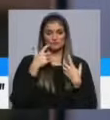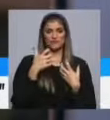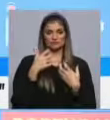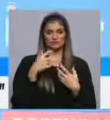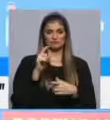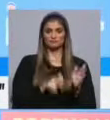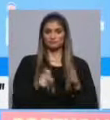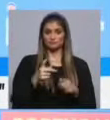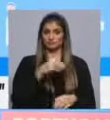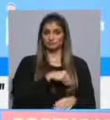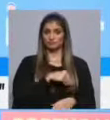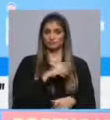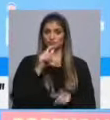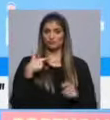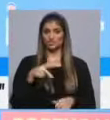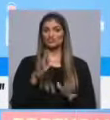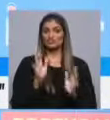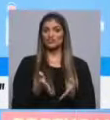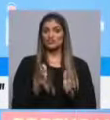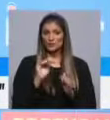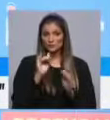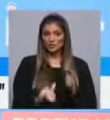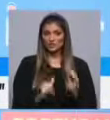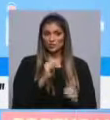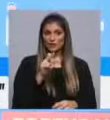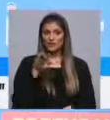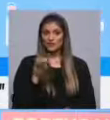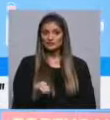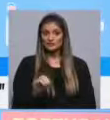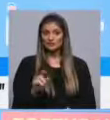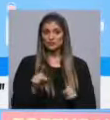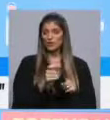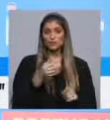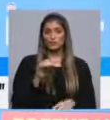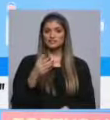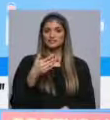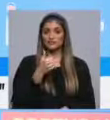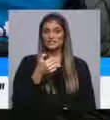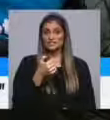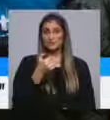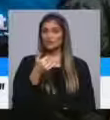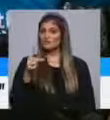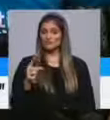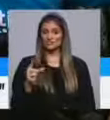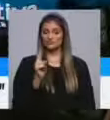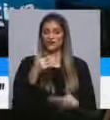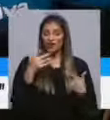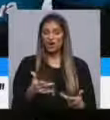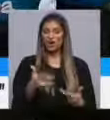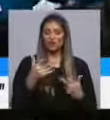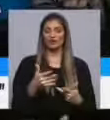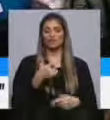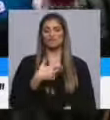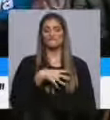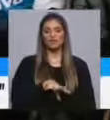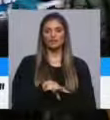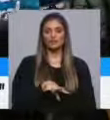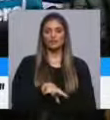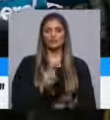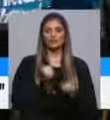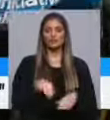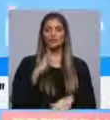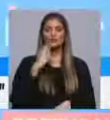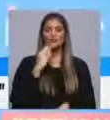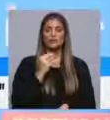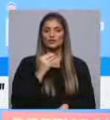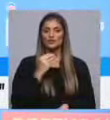salário líquido dos portugueses já, baixando o IRS, já, não é que para o PSD, em 25 ou 26, já. Nós queremos acabar com a vergonha